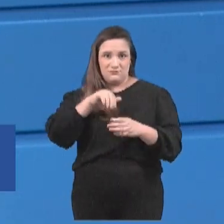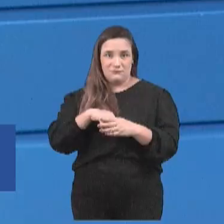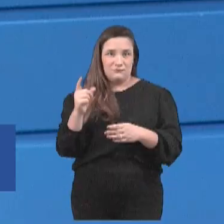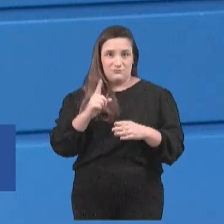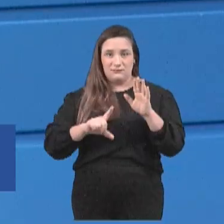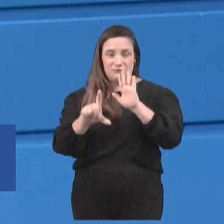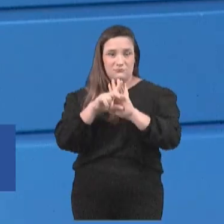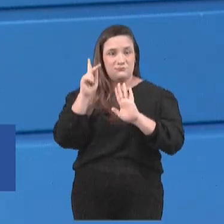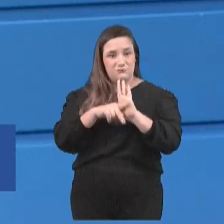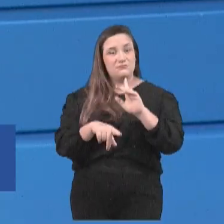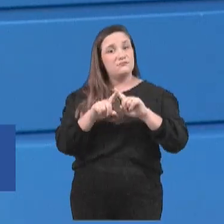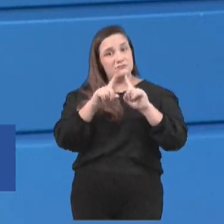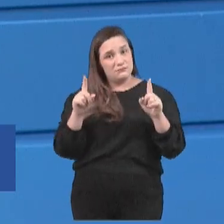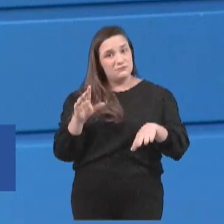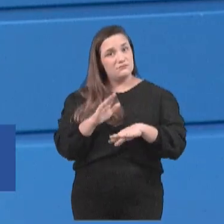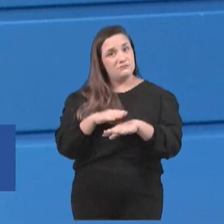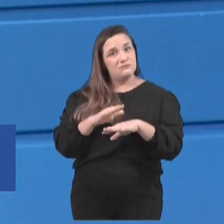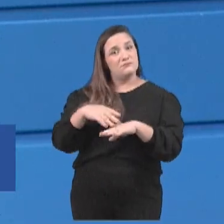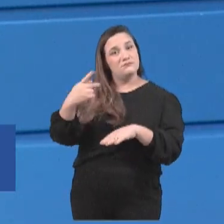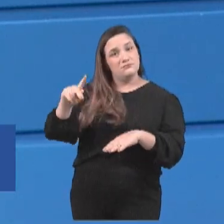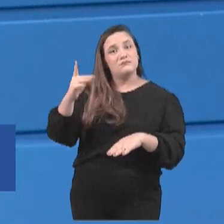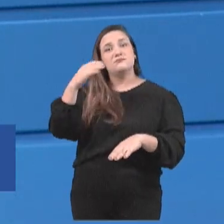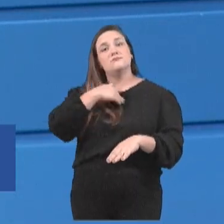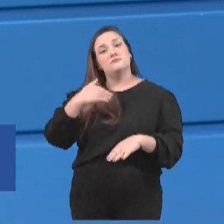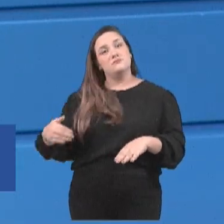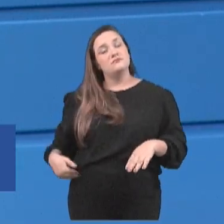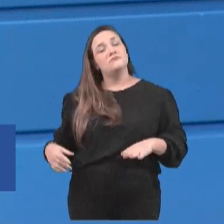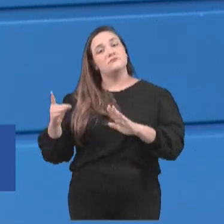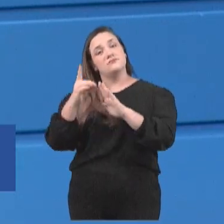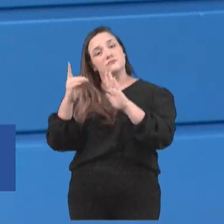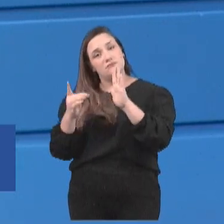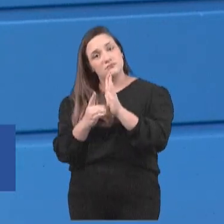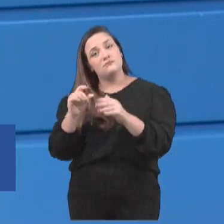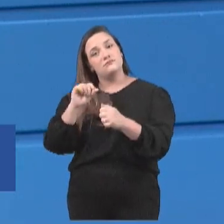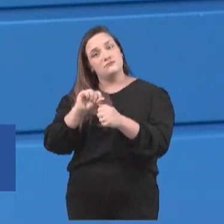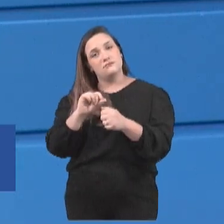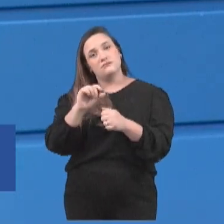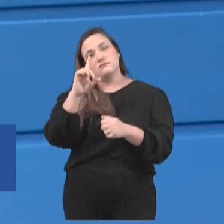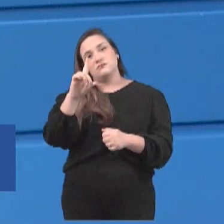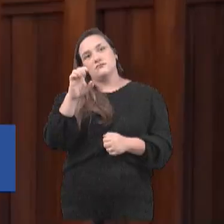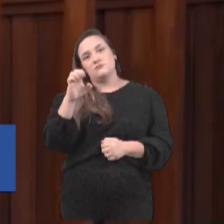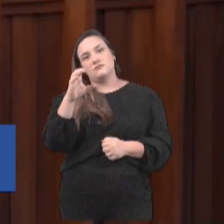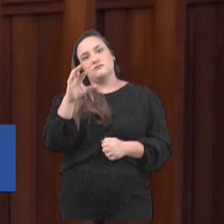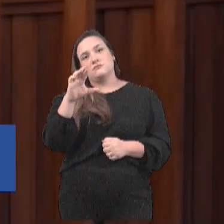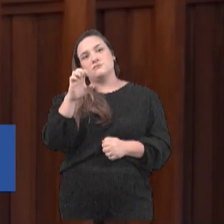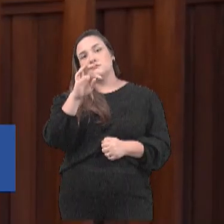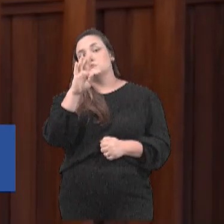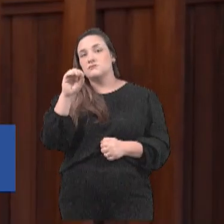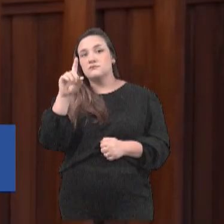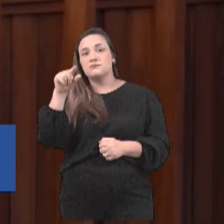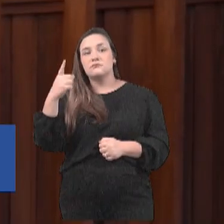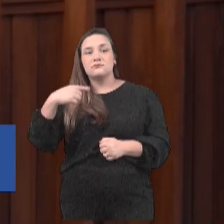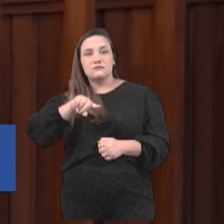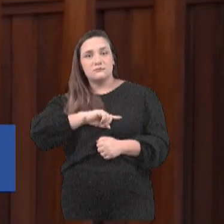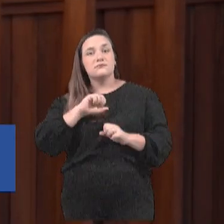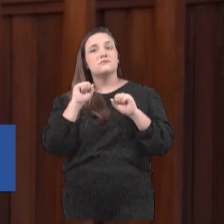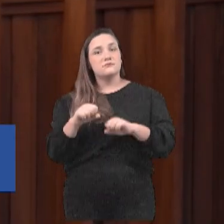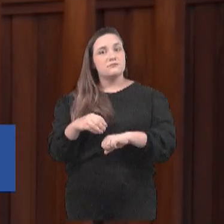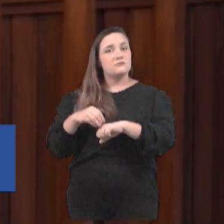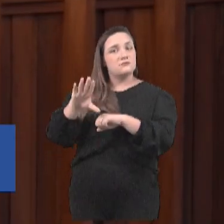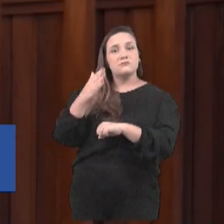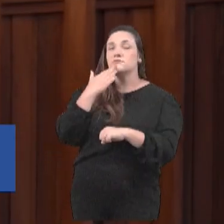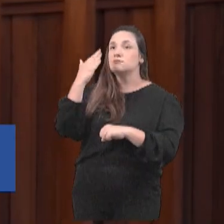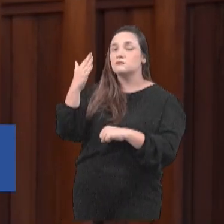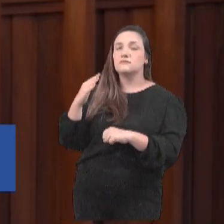mas depois uma iniciativa do governador, etc., que a gente possa levar esta reivindicação,